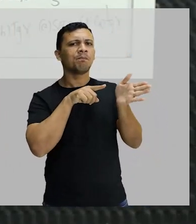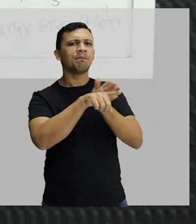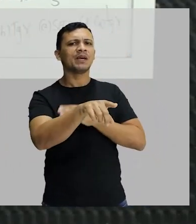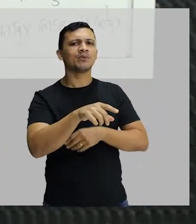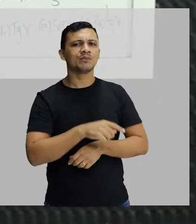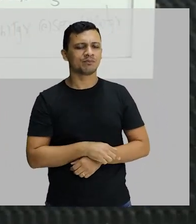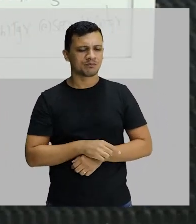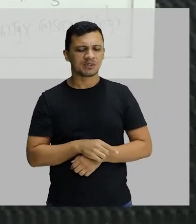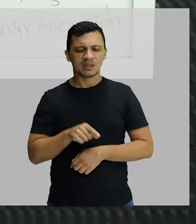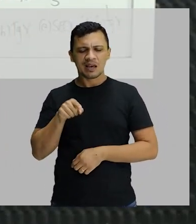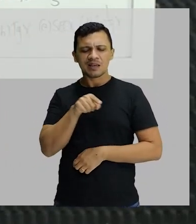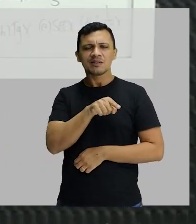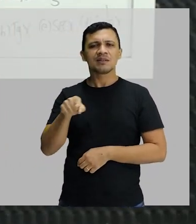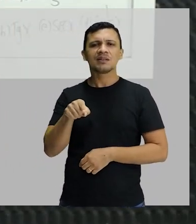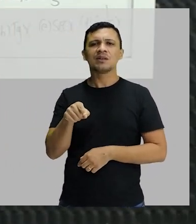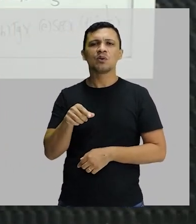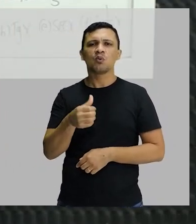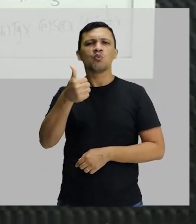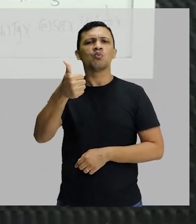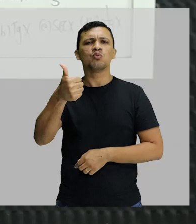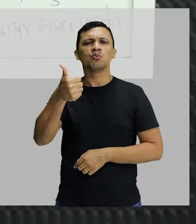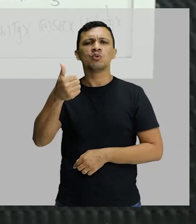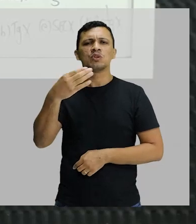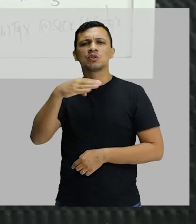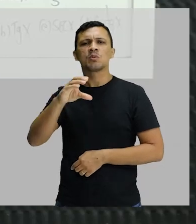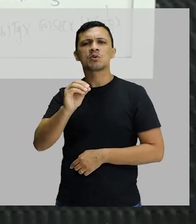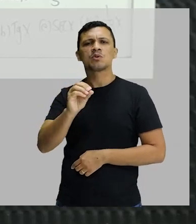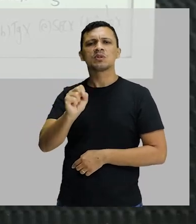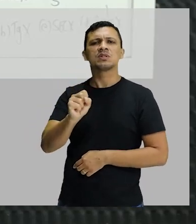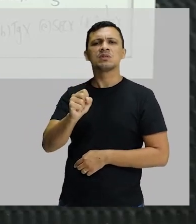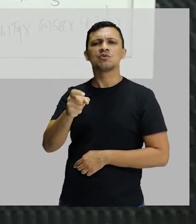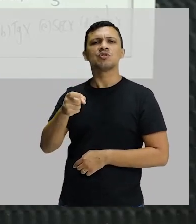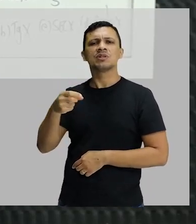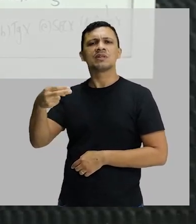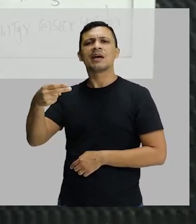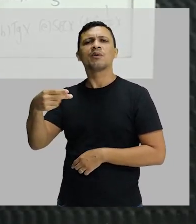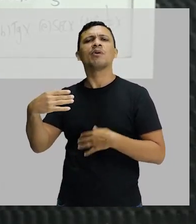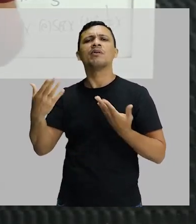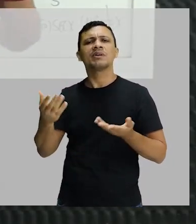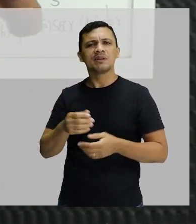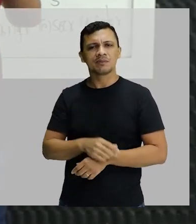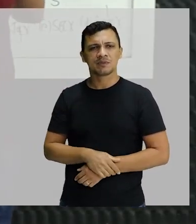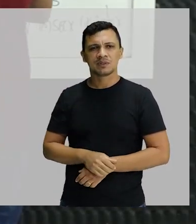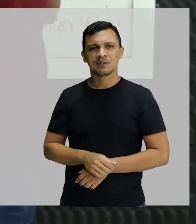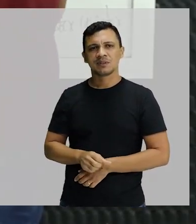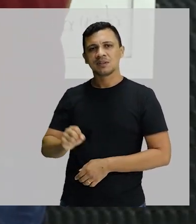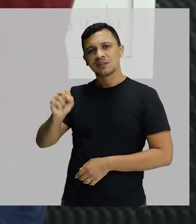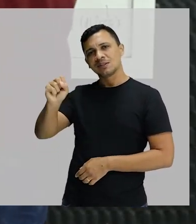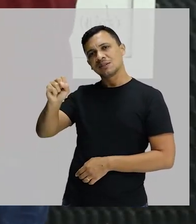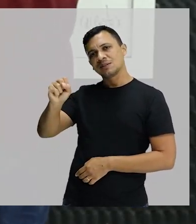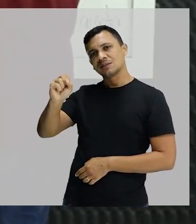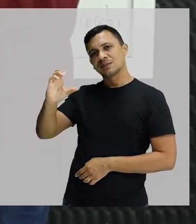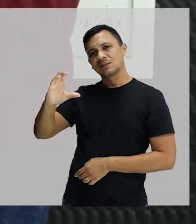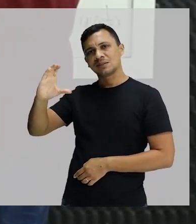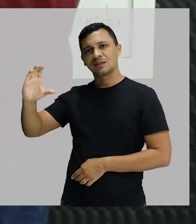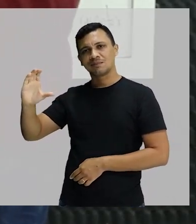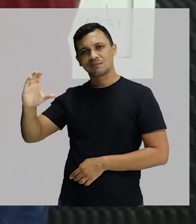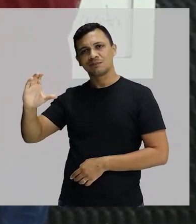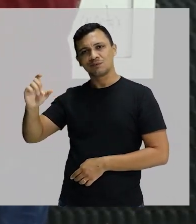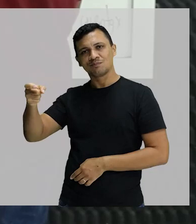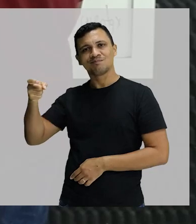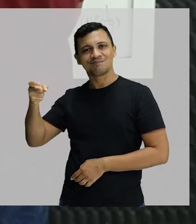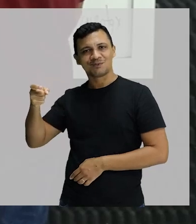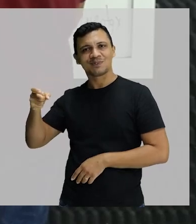Quem é 1 sobre cosseno? 1 sobre cosseno é secante. Tá? Então, eu posso dizer aqui ó, que o y